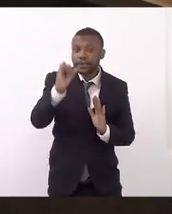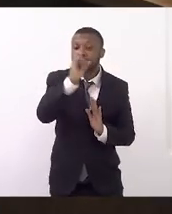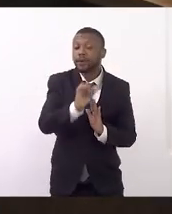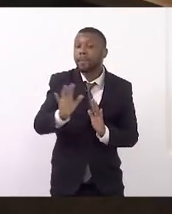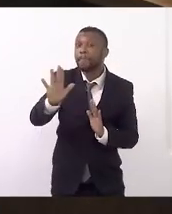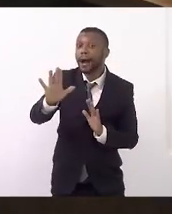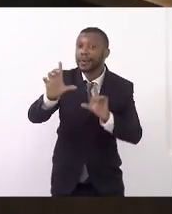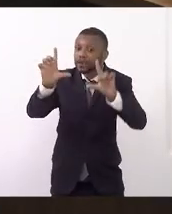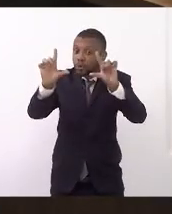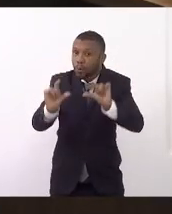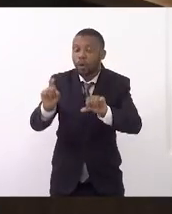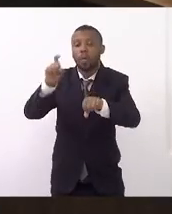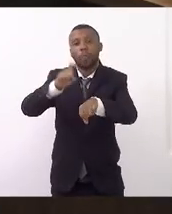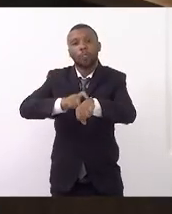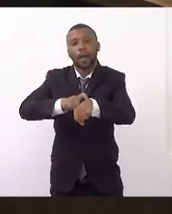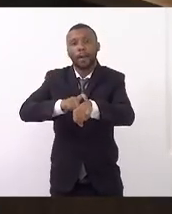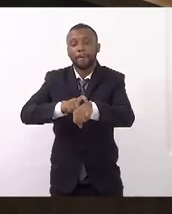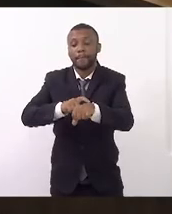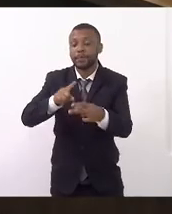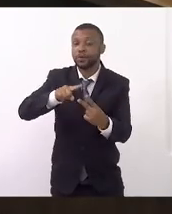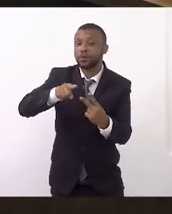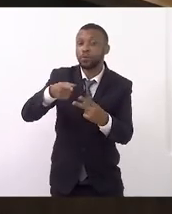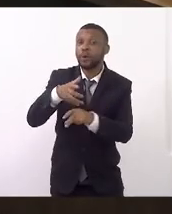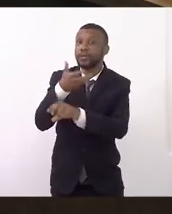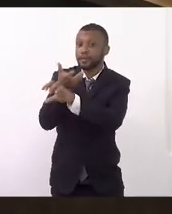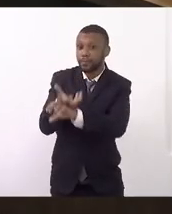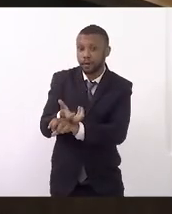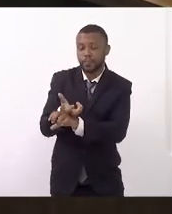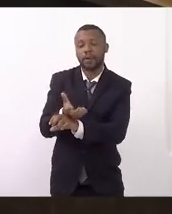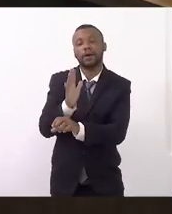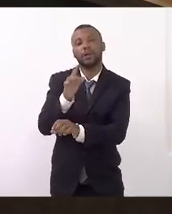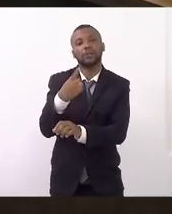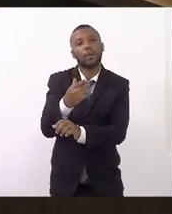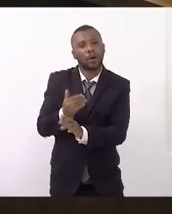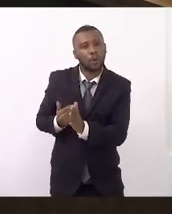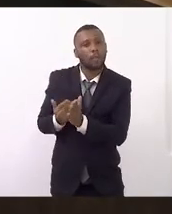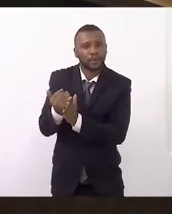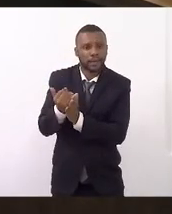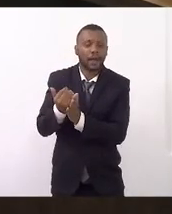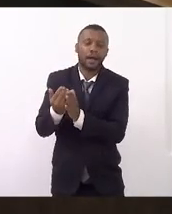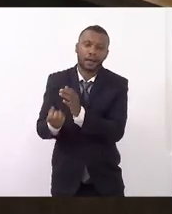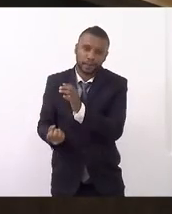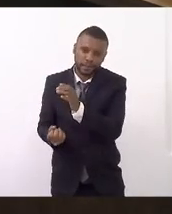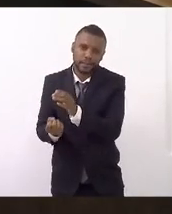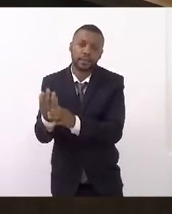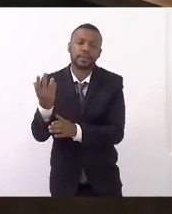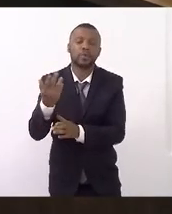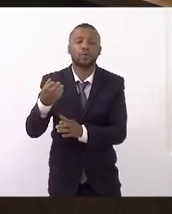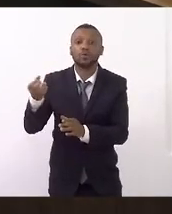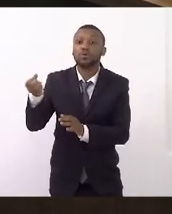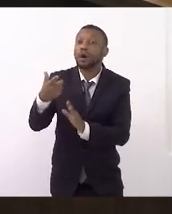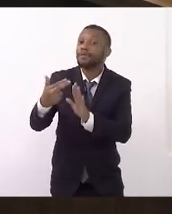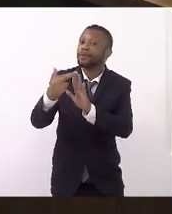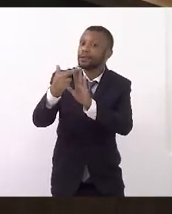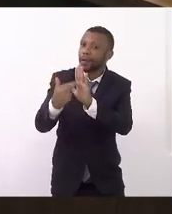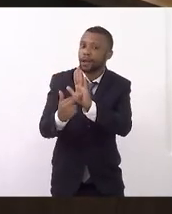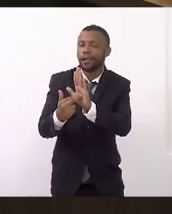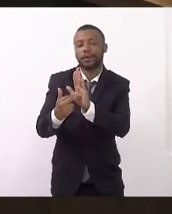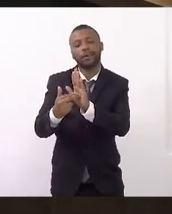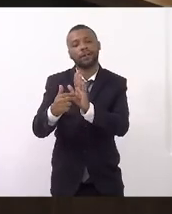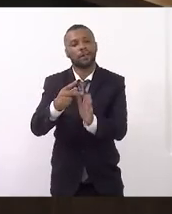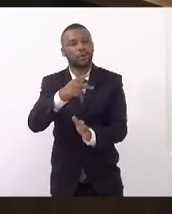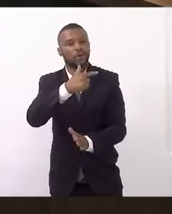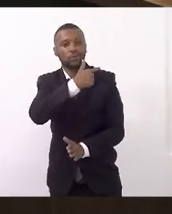2 disciplinas para já começar a implementação do novo ensino médio sem ter um impacto tão grande